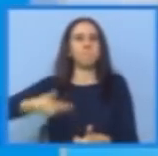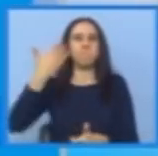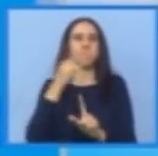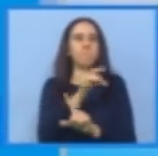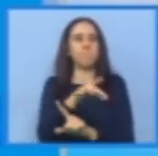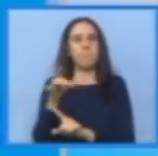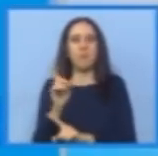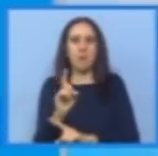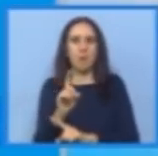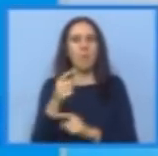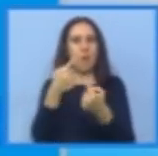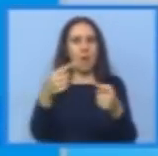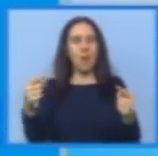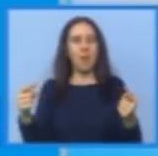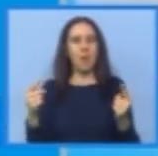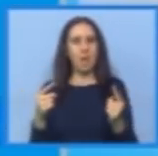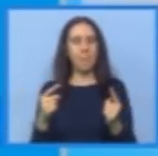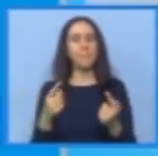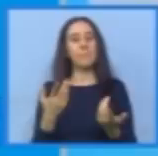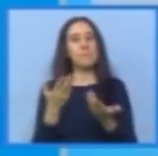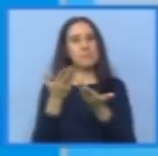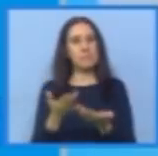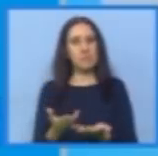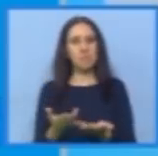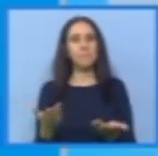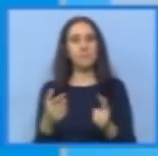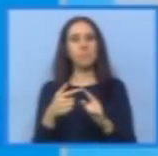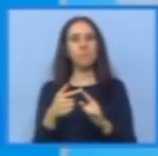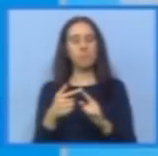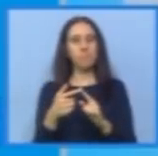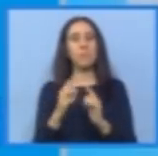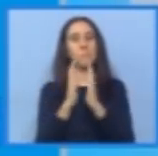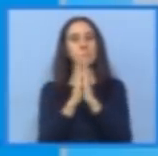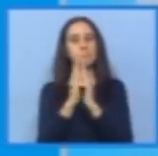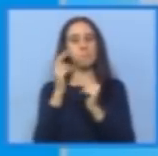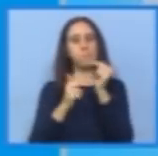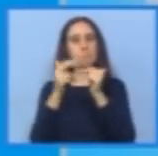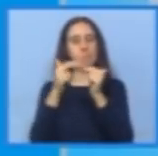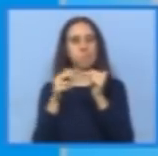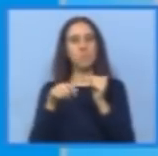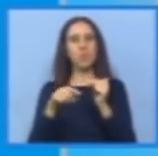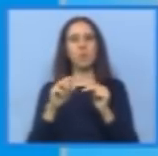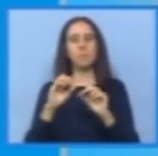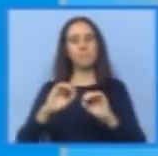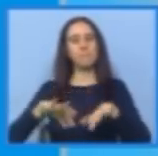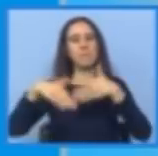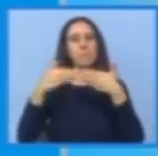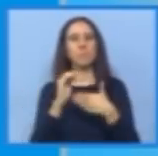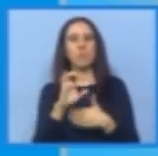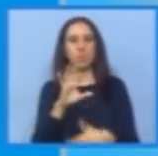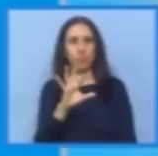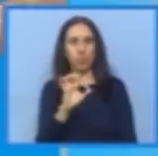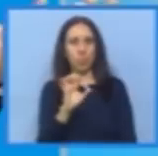outras que nós temos. A edificação da sua igreja é já do princípio do século